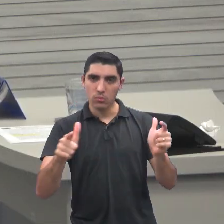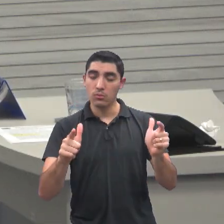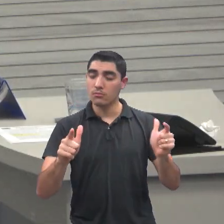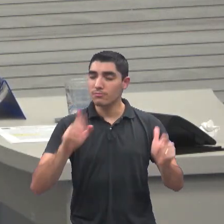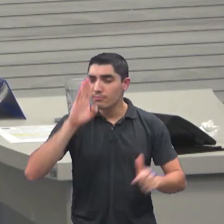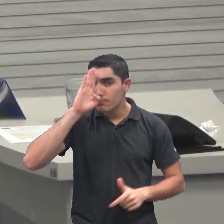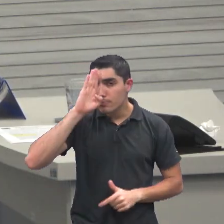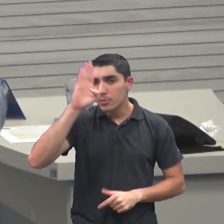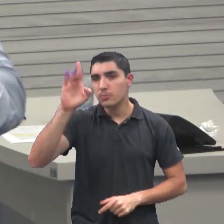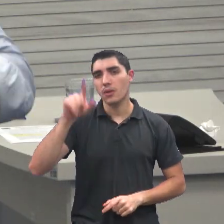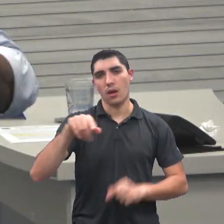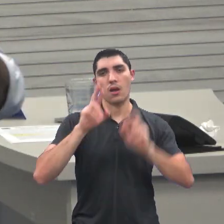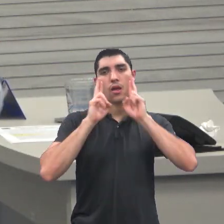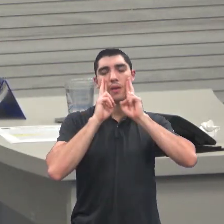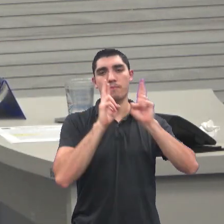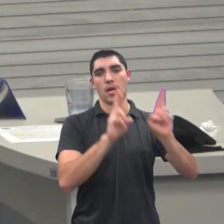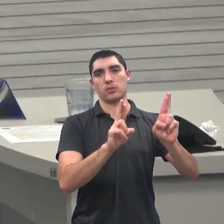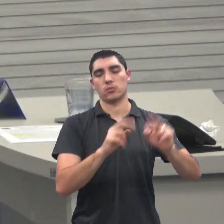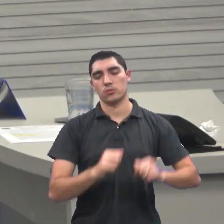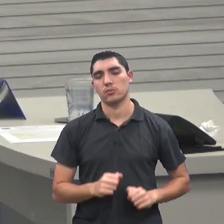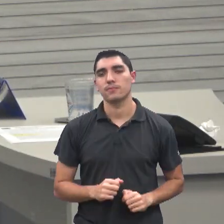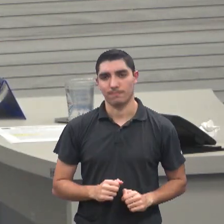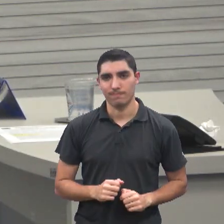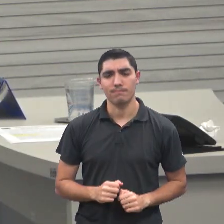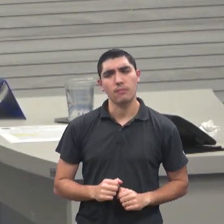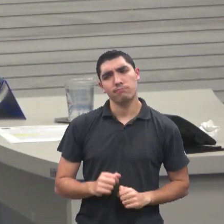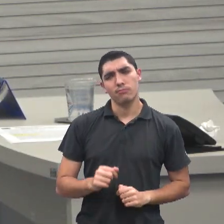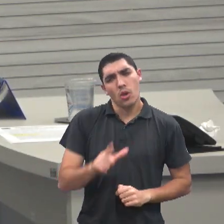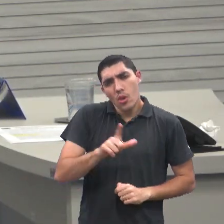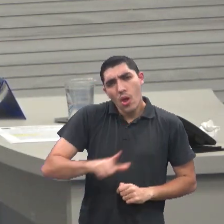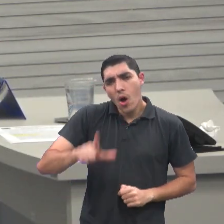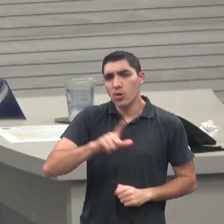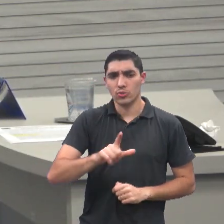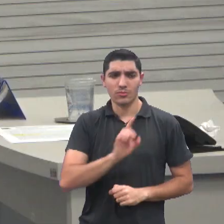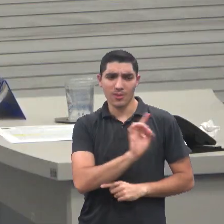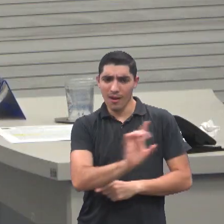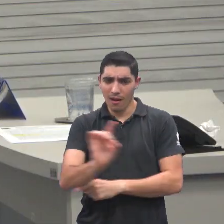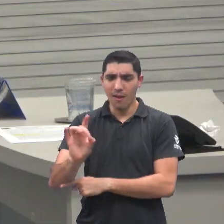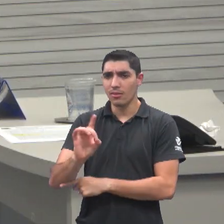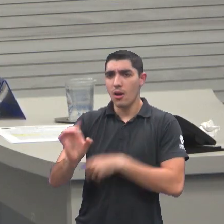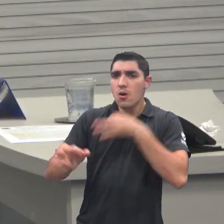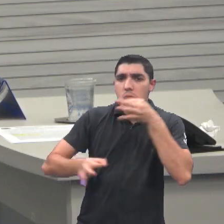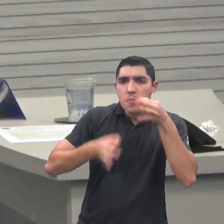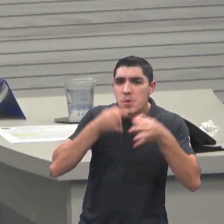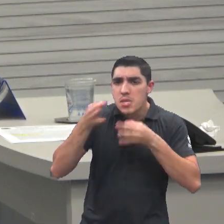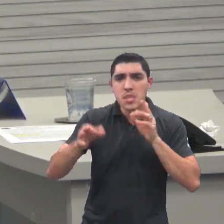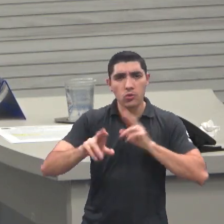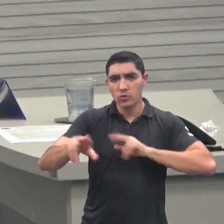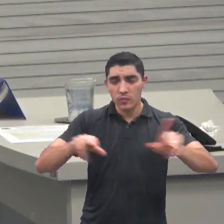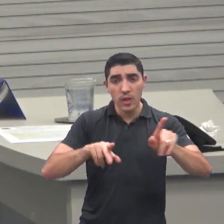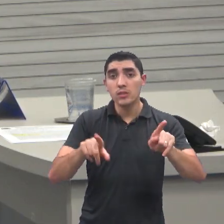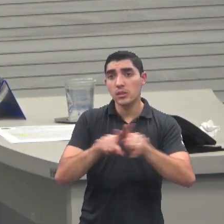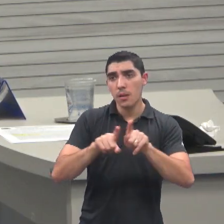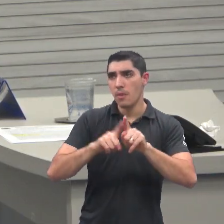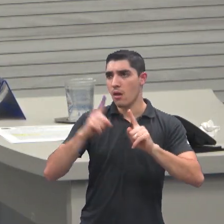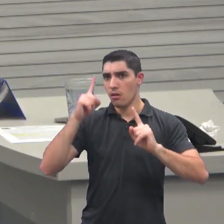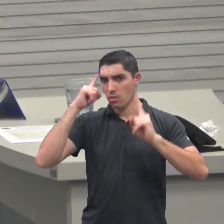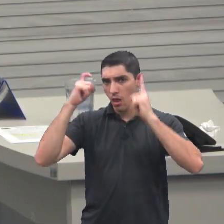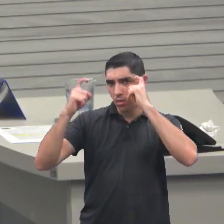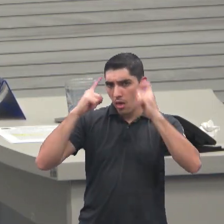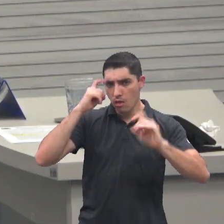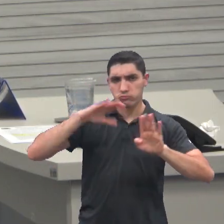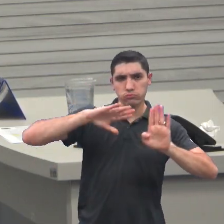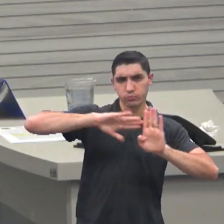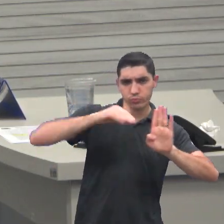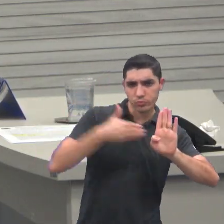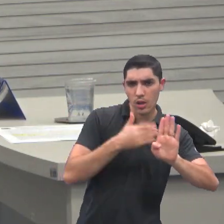gente tem que respeitar. A gente tem as nossas diferenças ideológicas, mas a gente tem que ter o respeito. Inclusive, faço questão de